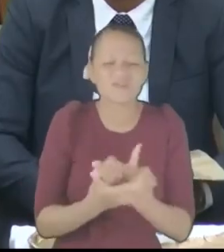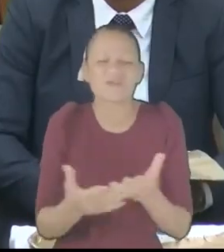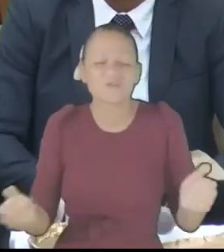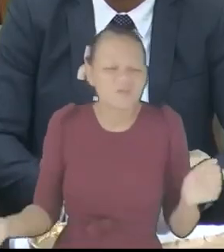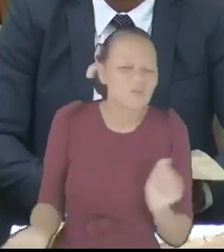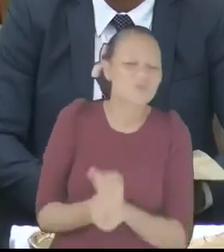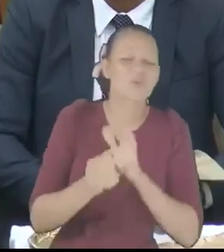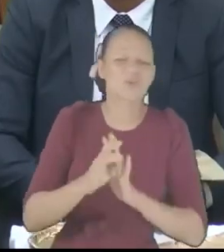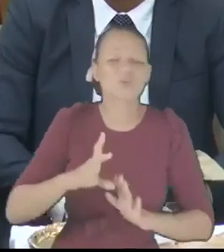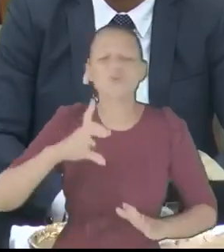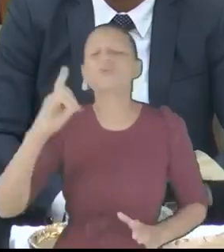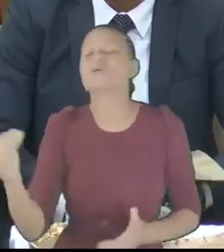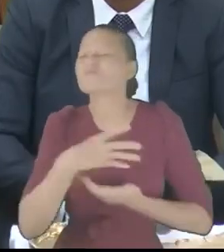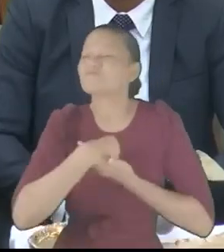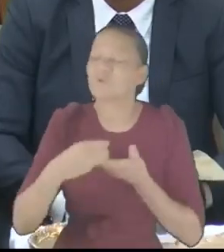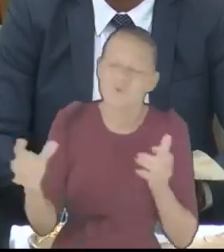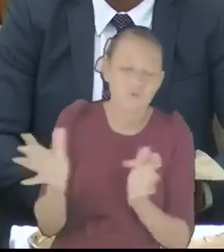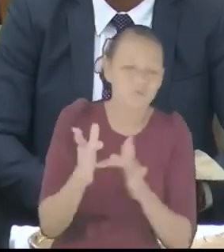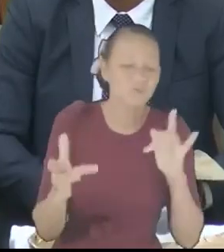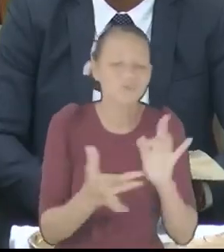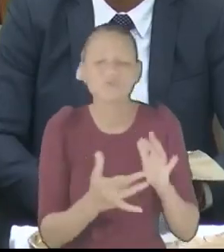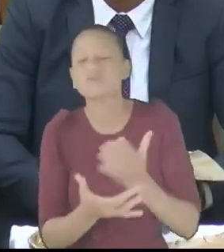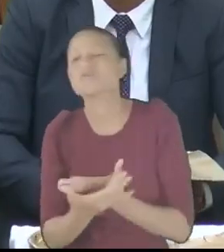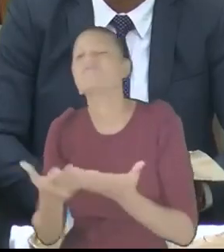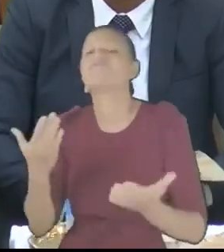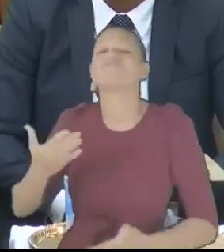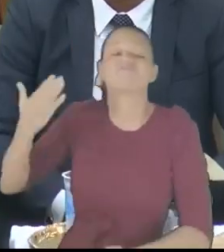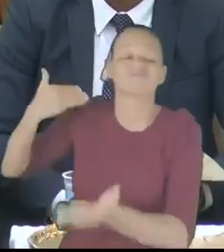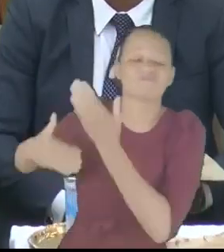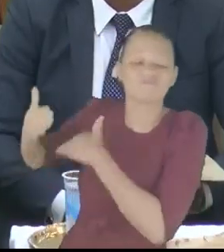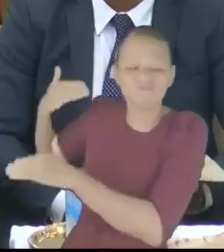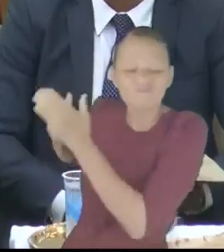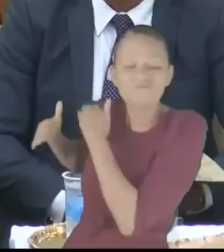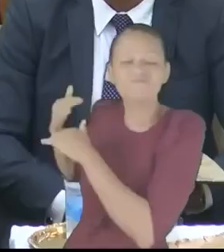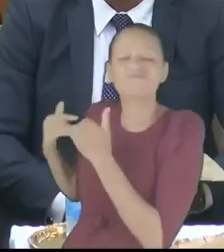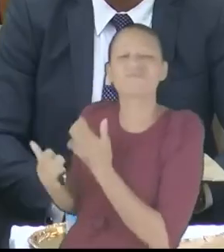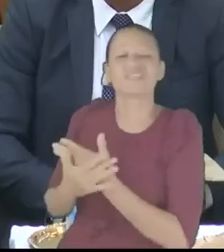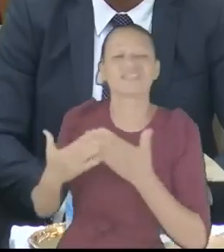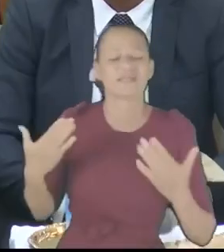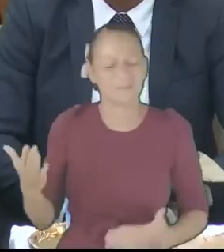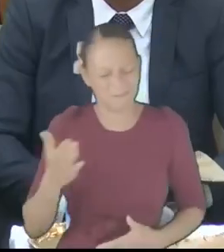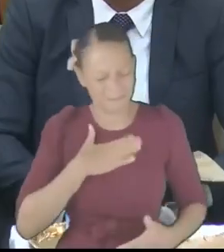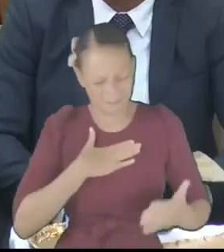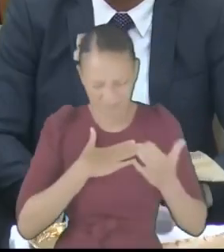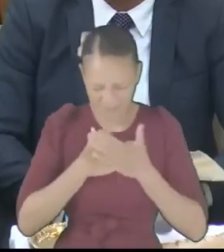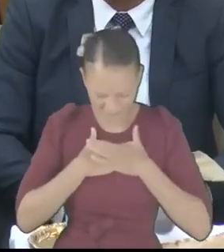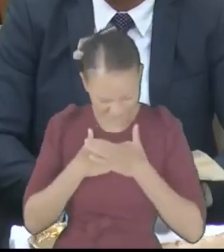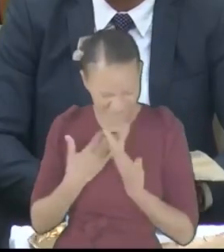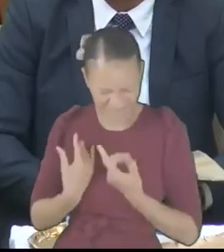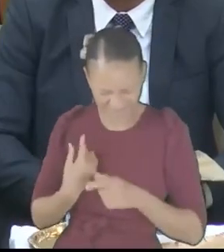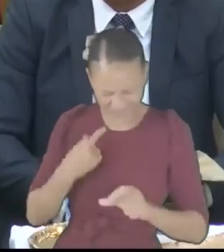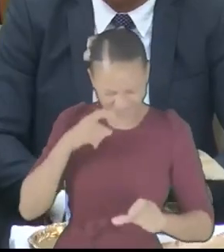glória a Deus e diga: Jesus, lá na cruz, tu riscaste a minha dívida.